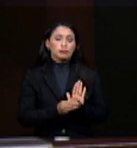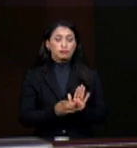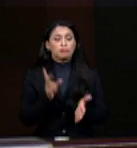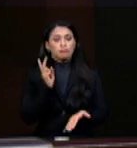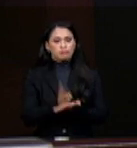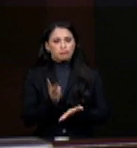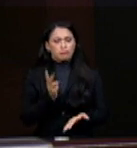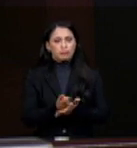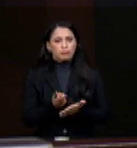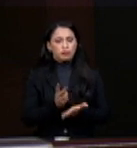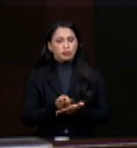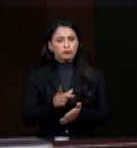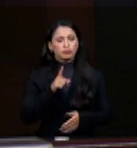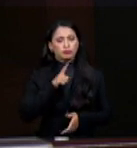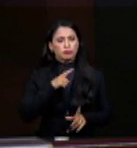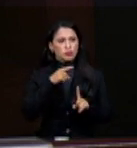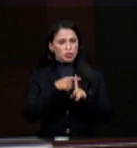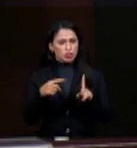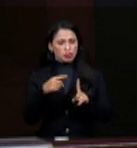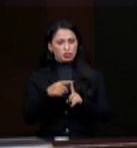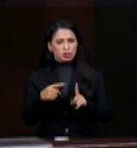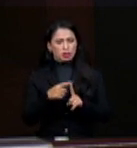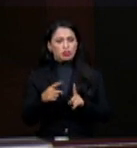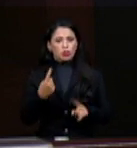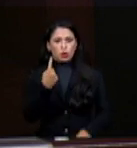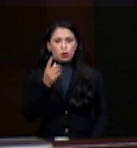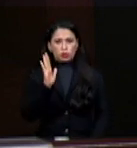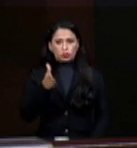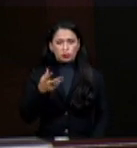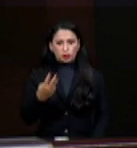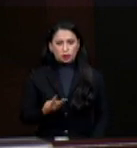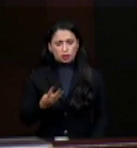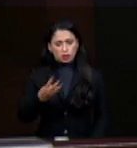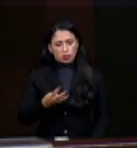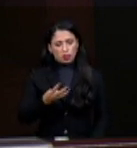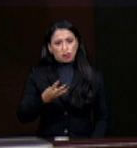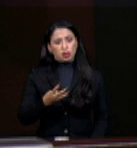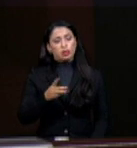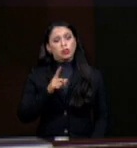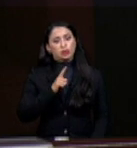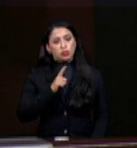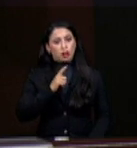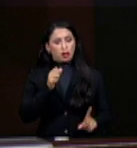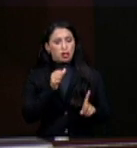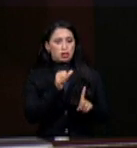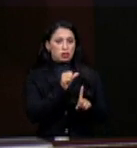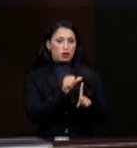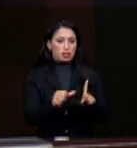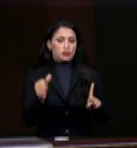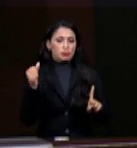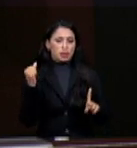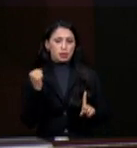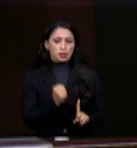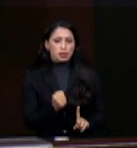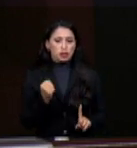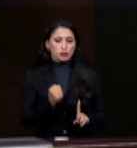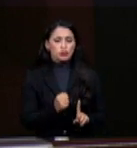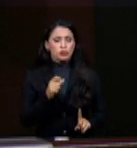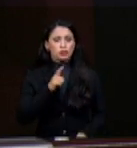que parcialmente, um terço das pessoas atribuem a culpa do feminicídio íntimo à mulher